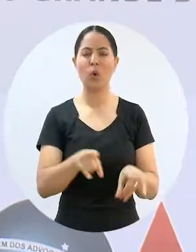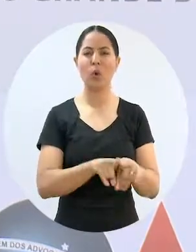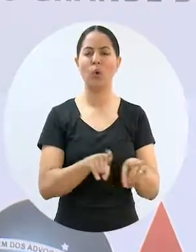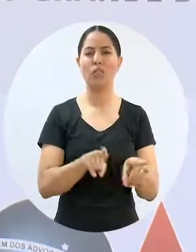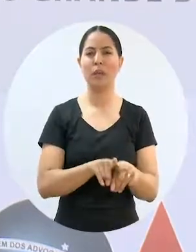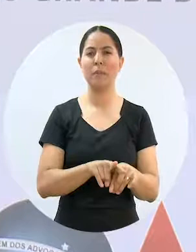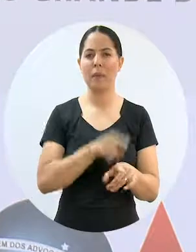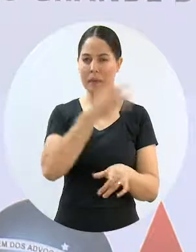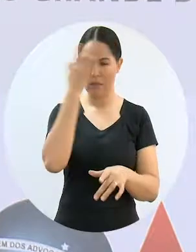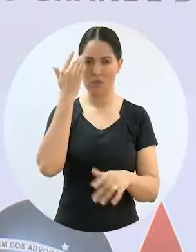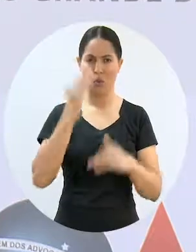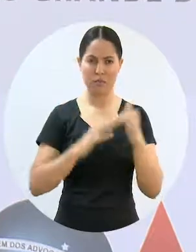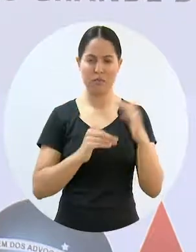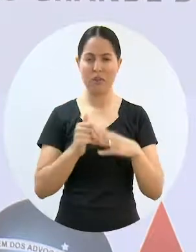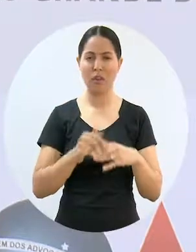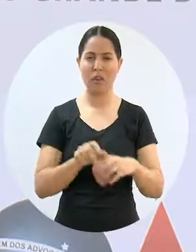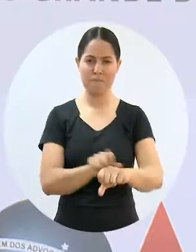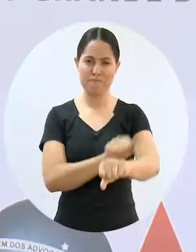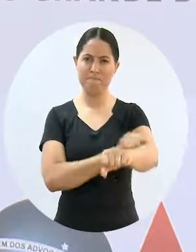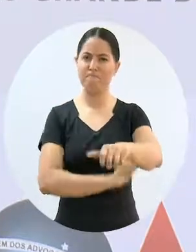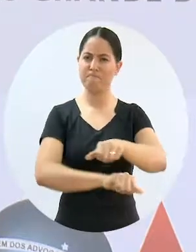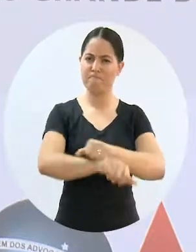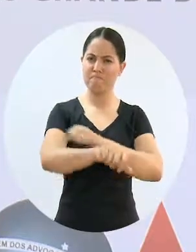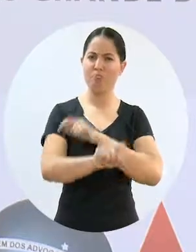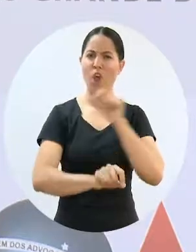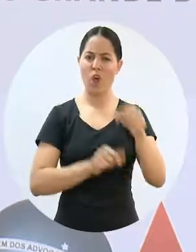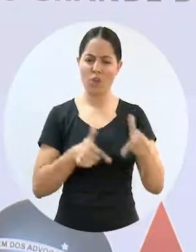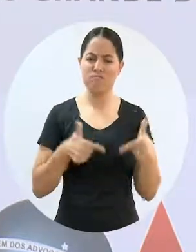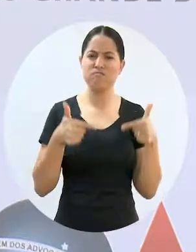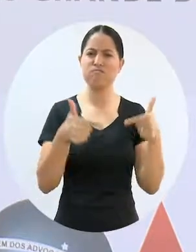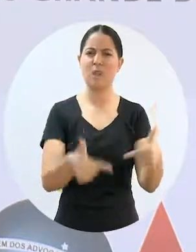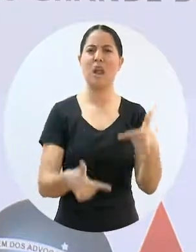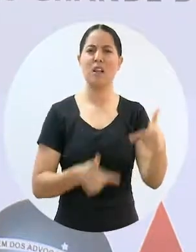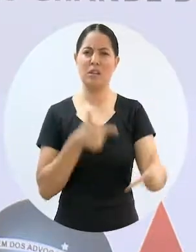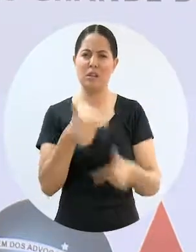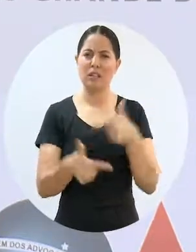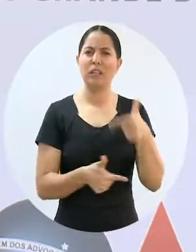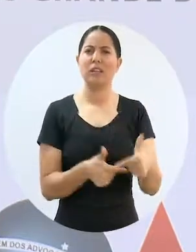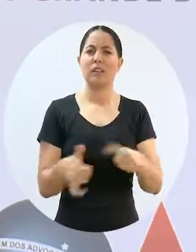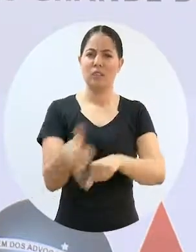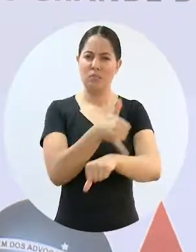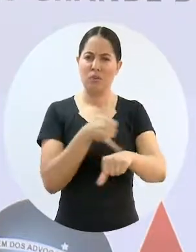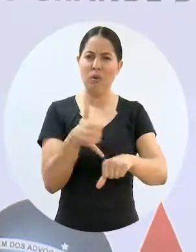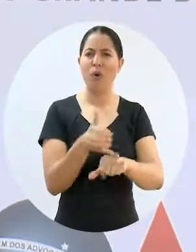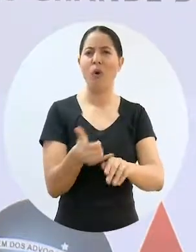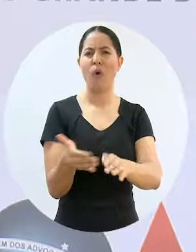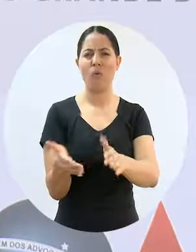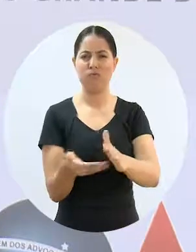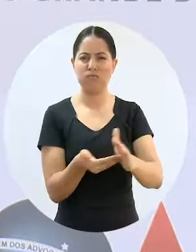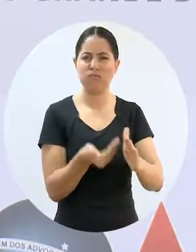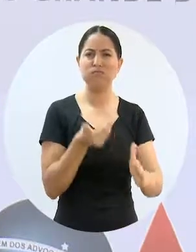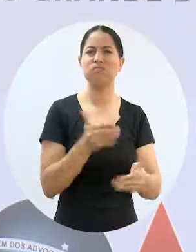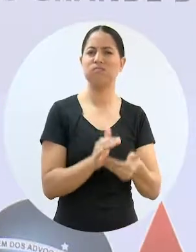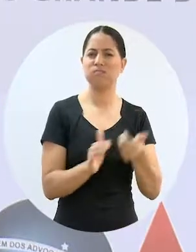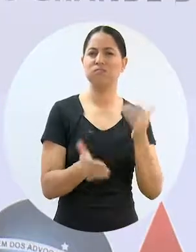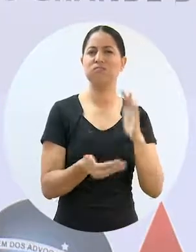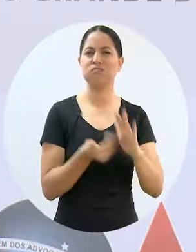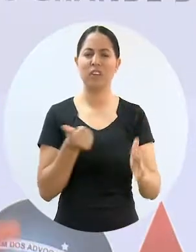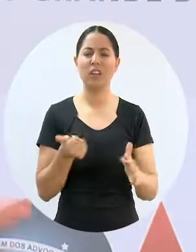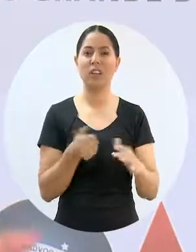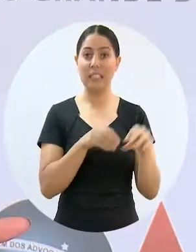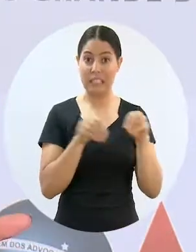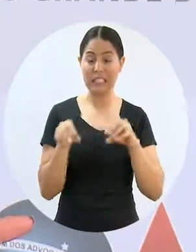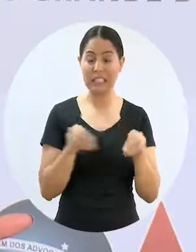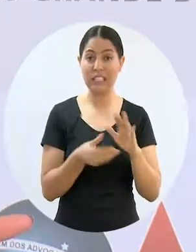marisqueiras, arregaçaram as mangas, foram aí trabalhar na retirada do óleo das areias. Mas